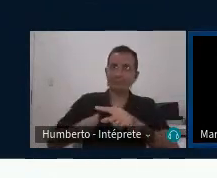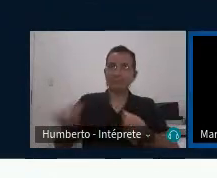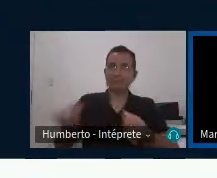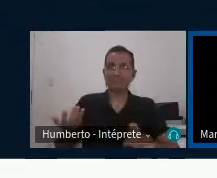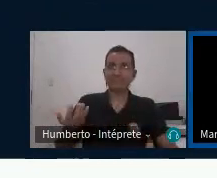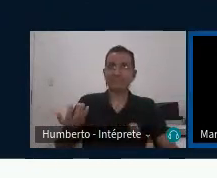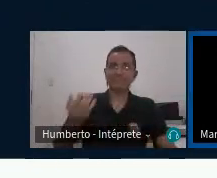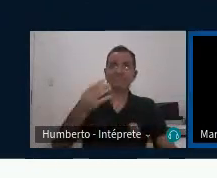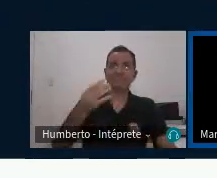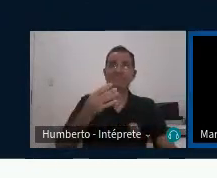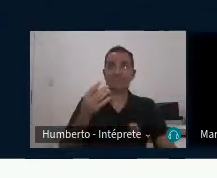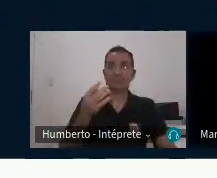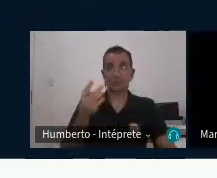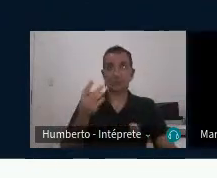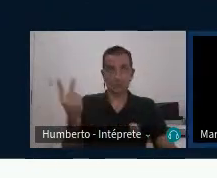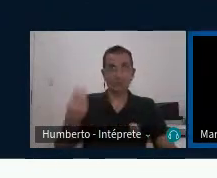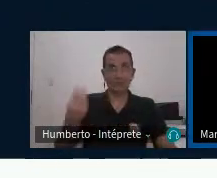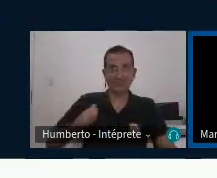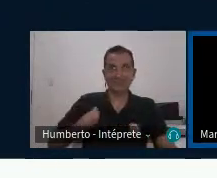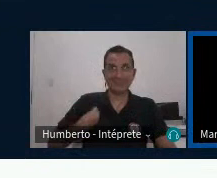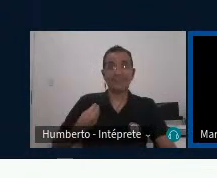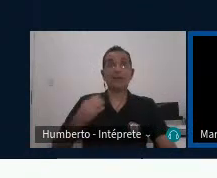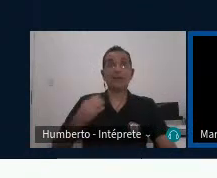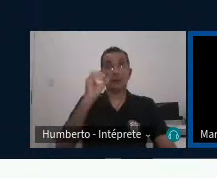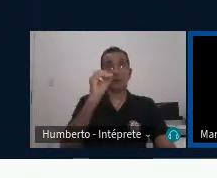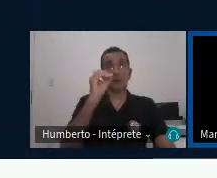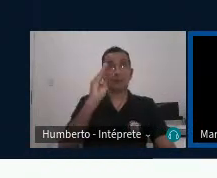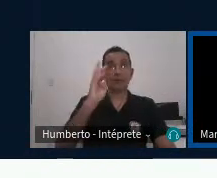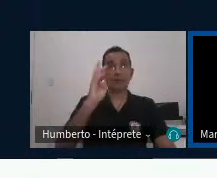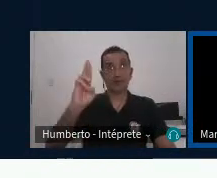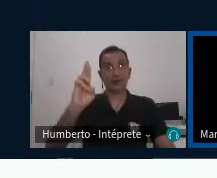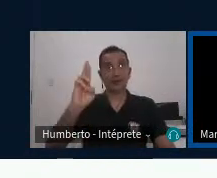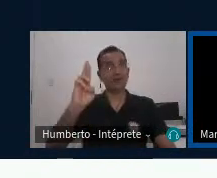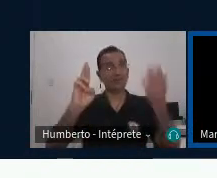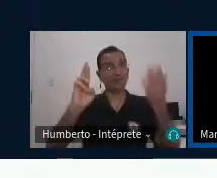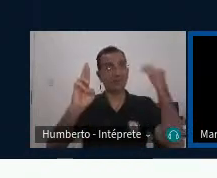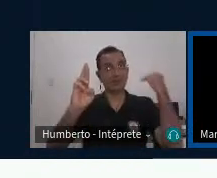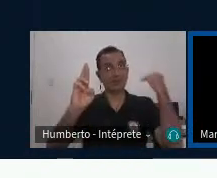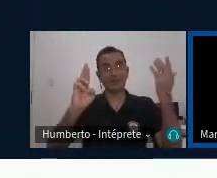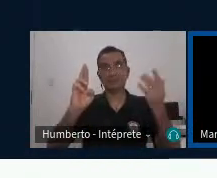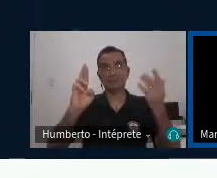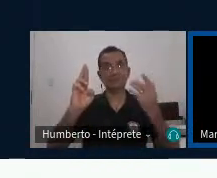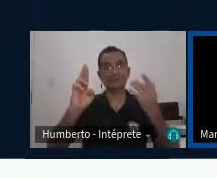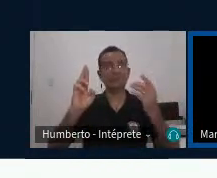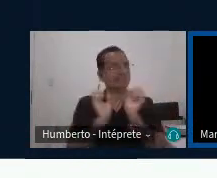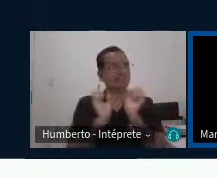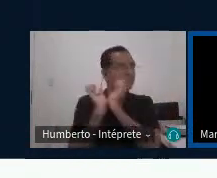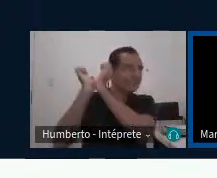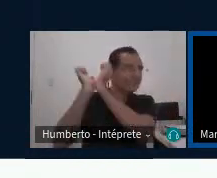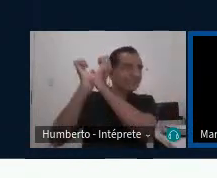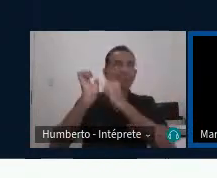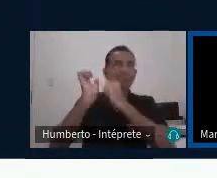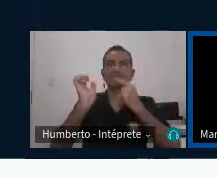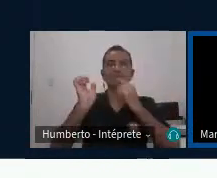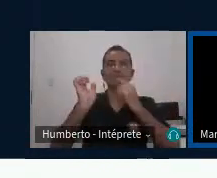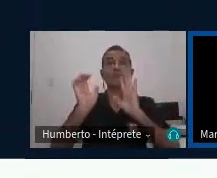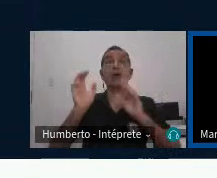ganharam, e hoje são monitores de robótica, em uns poucos cursos de robótica atualmente da quarentena.